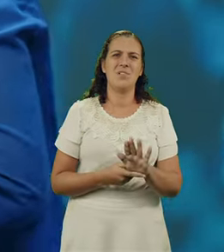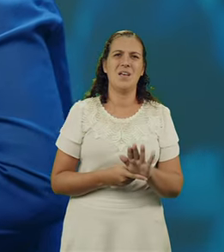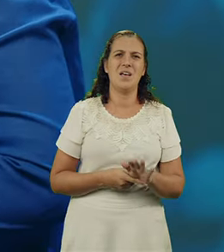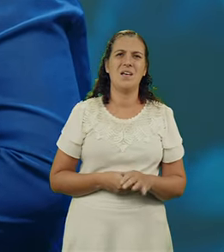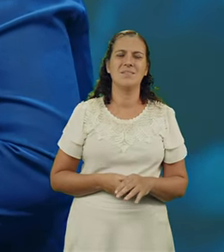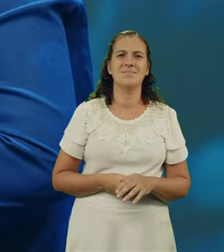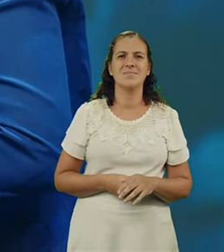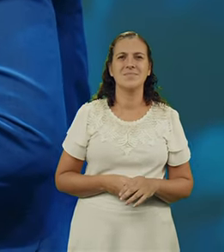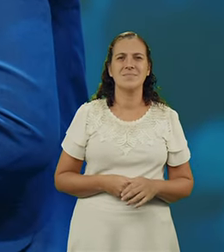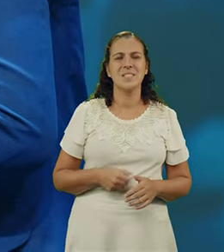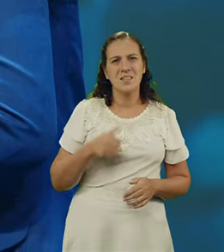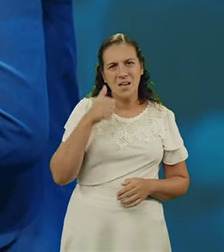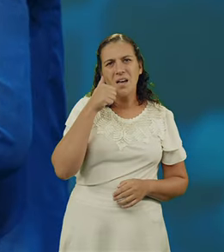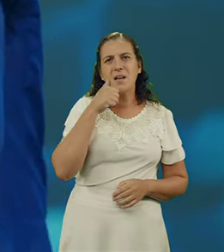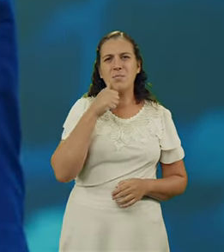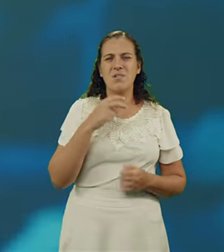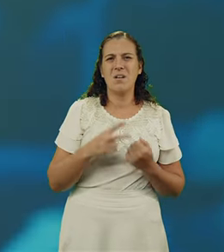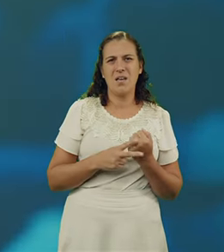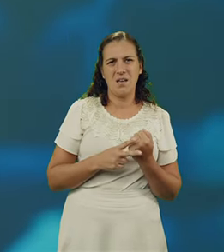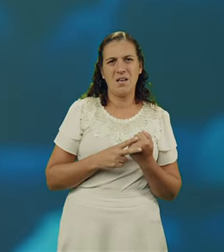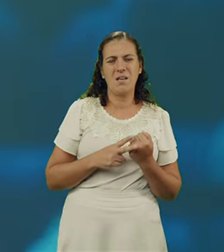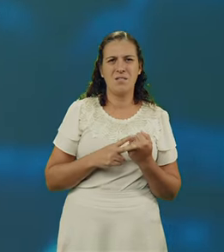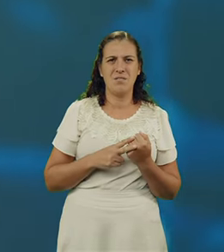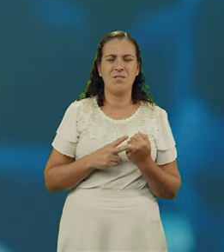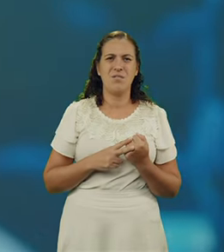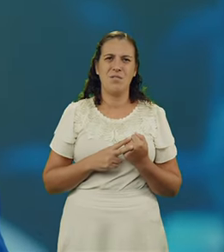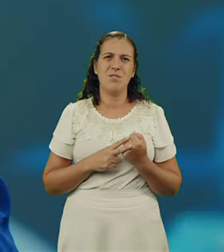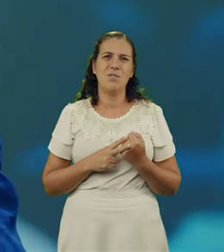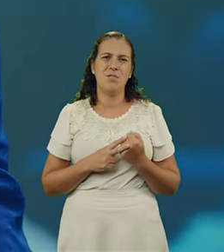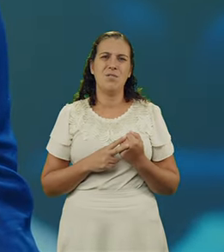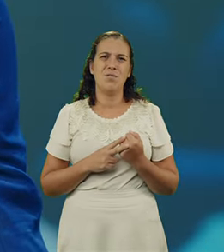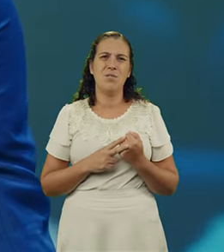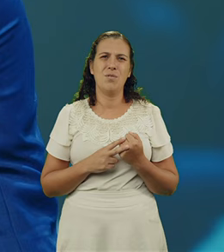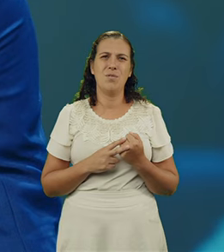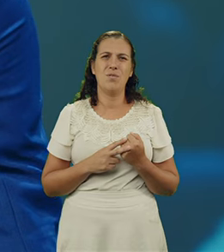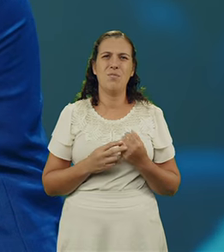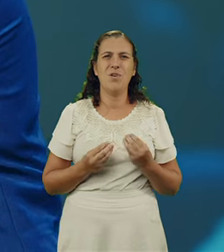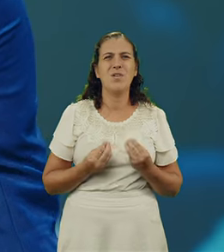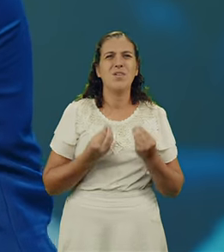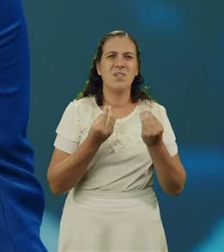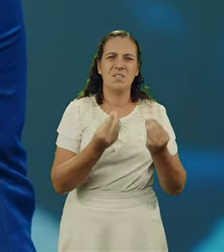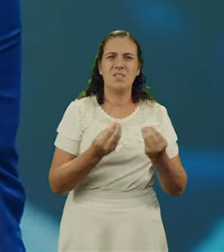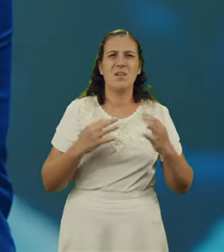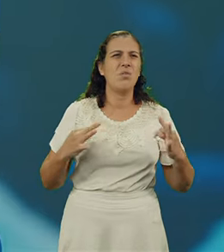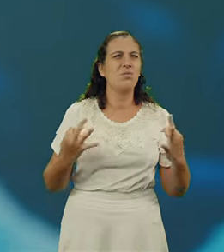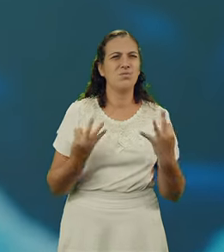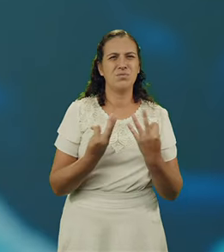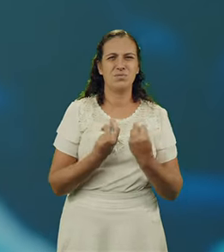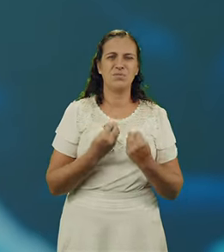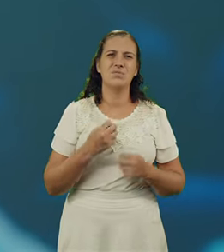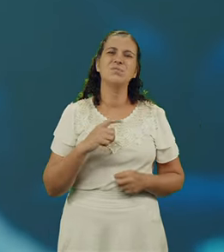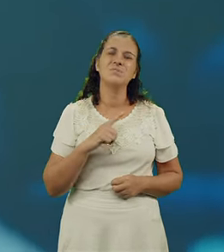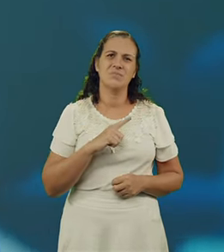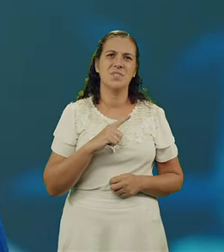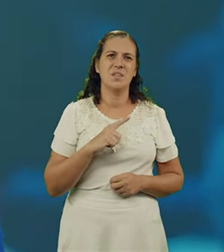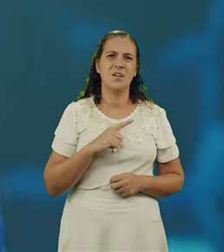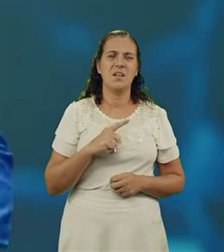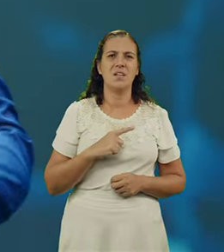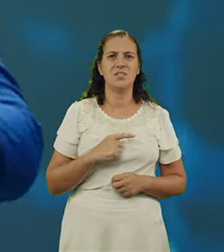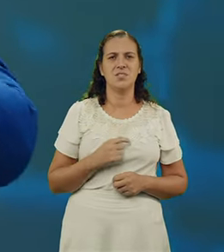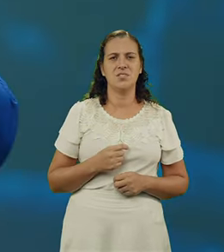mulher pegou e recebeu um elogio de Cristo também, porque ela entregou tudo o que ela tinha. Vamos pegar o nosso melhor